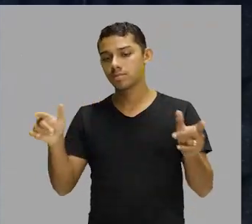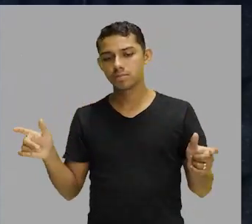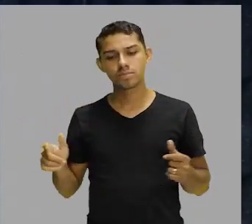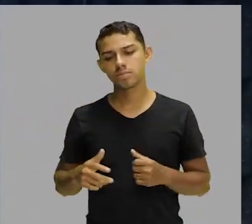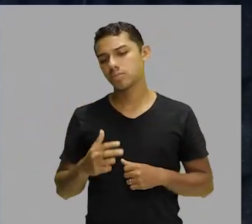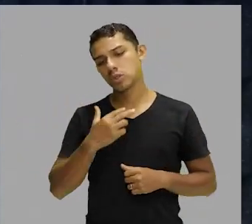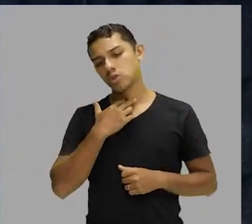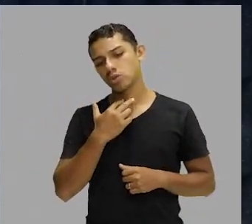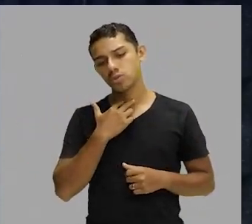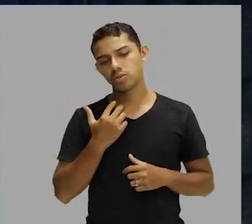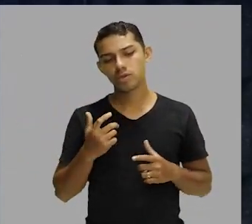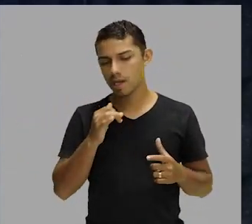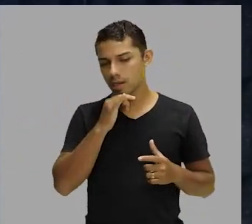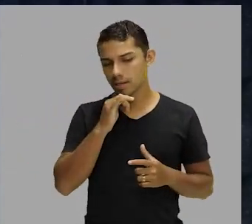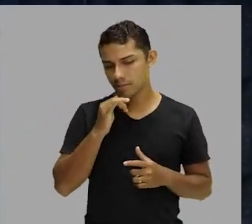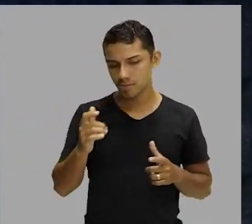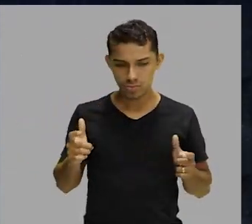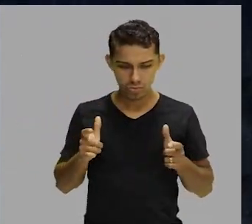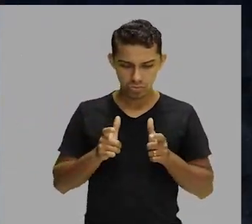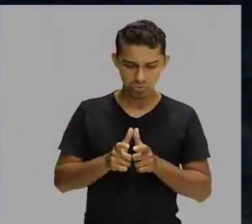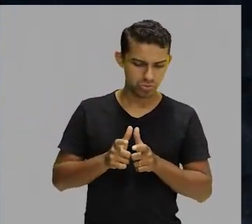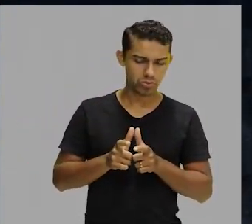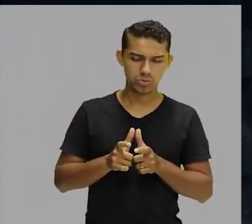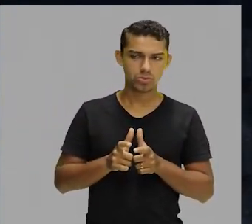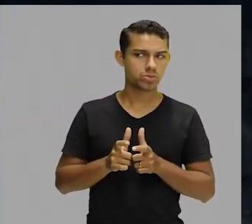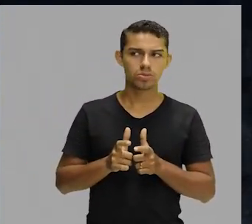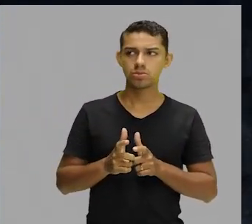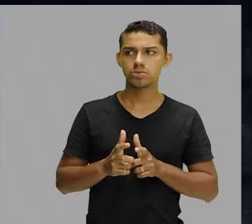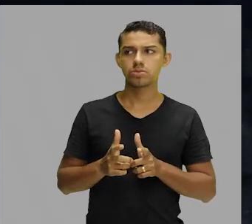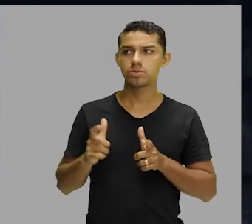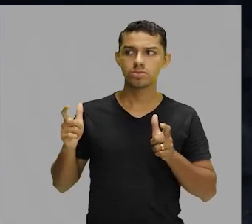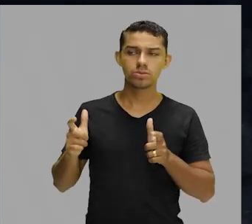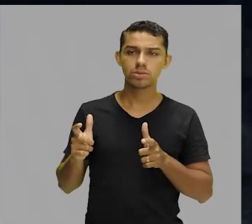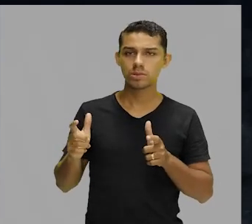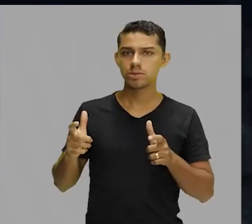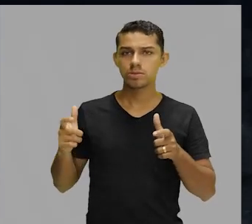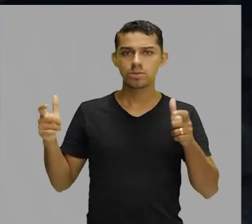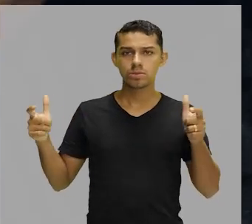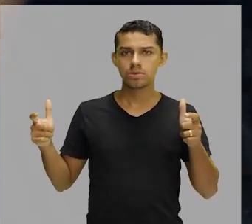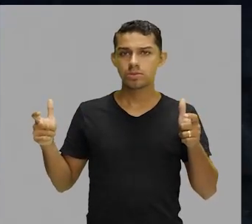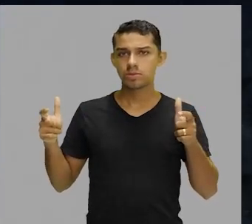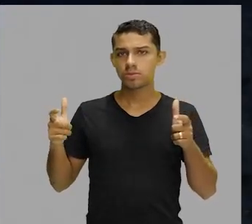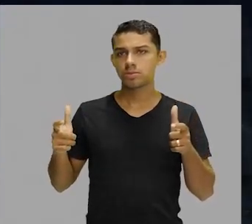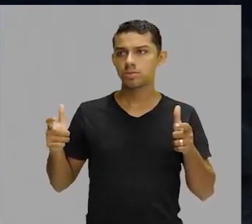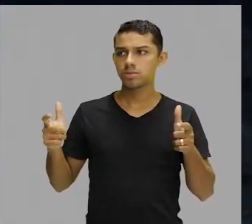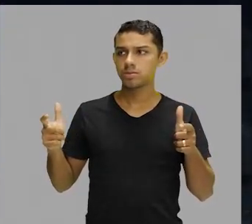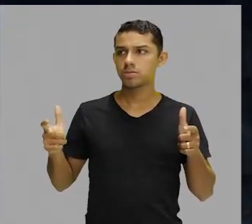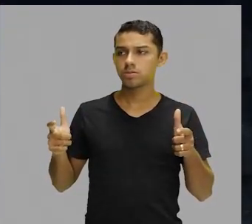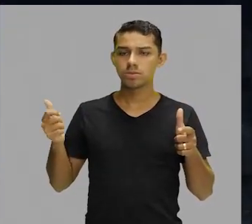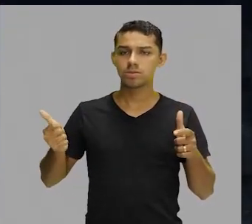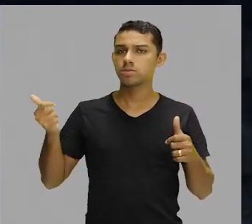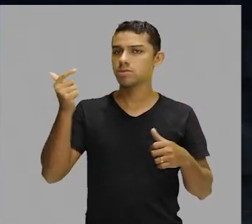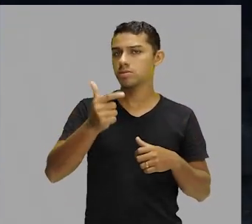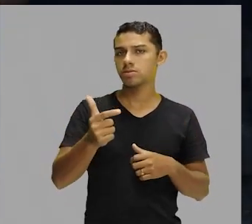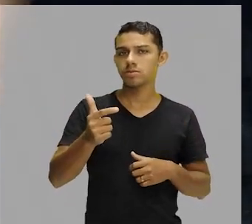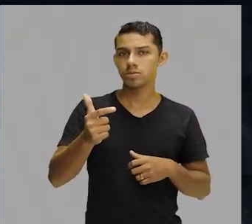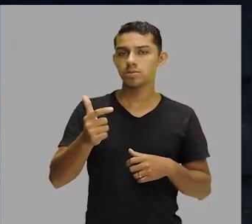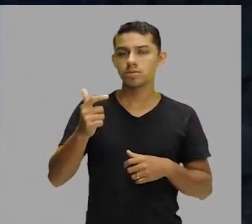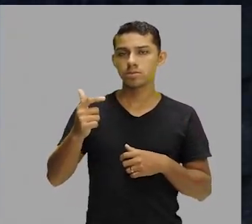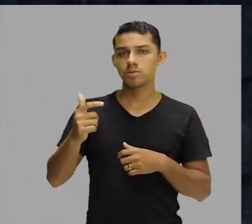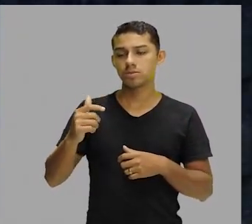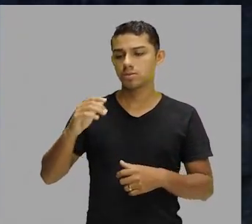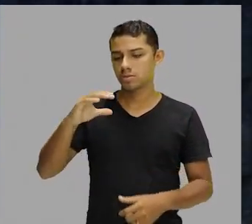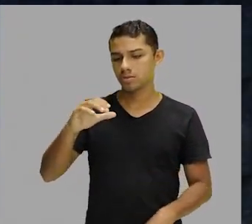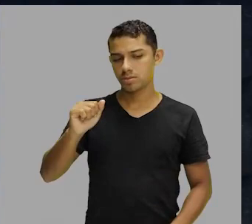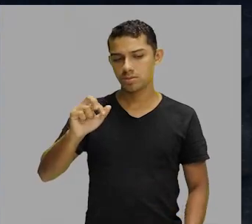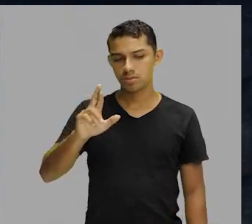não posso ter um retângulo que vai representar a quantidade de bois maior do que a quantidade de